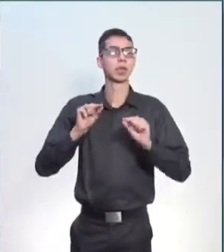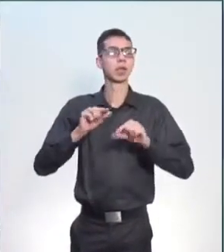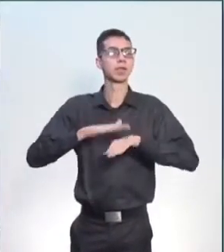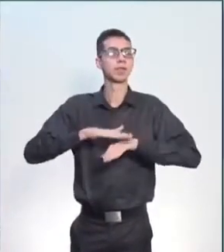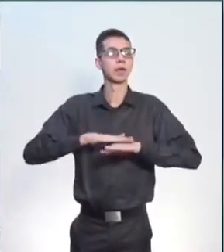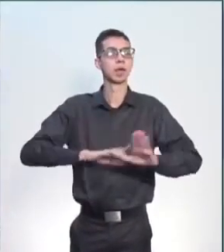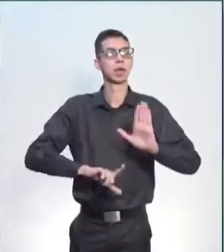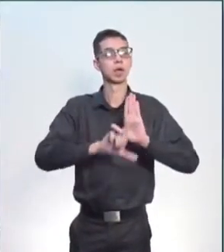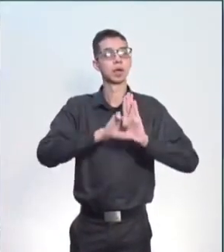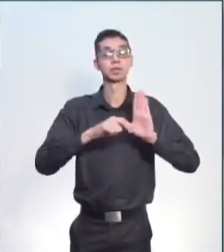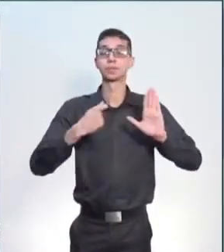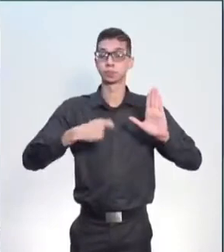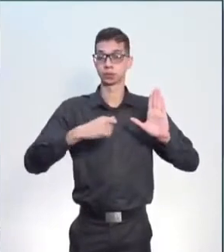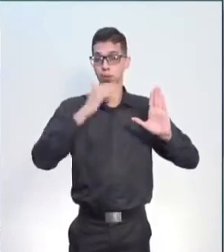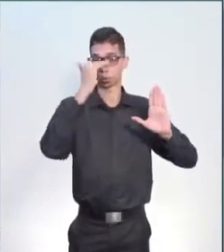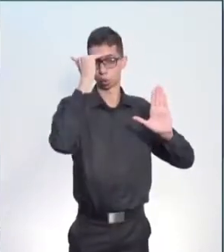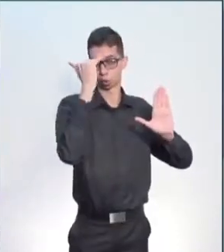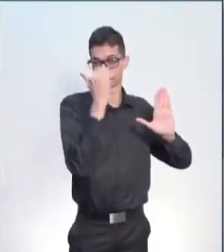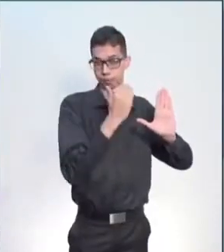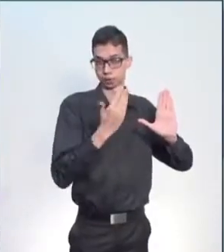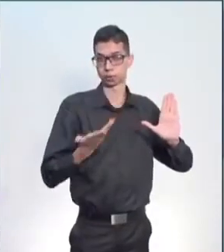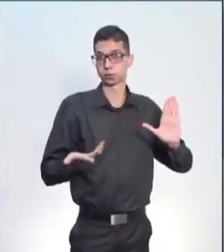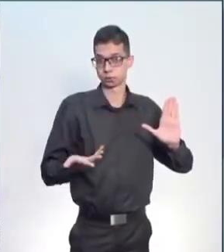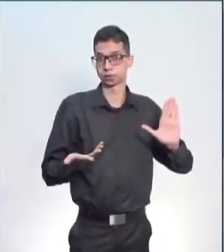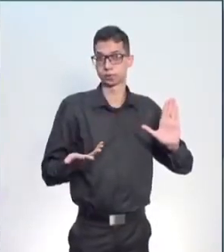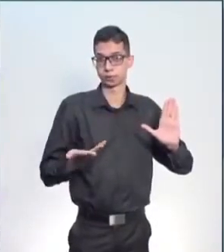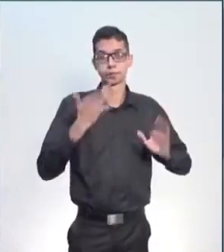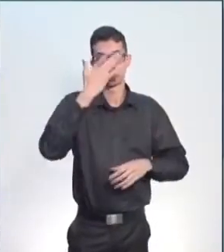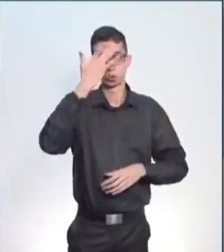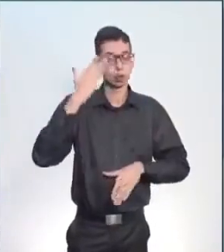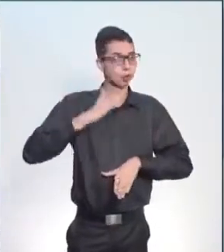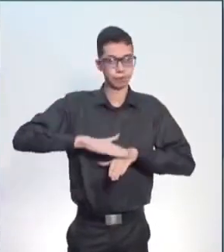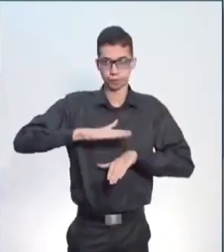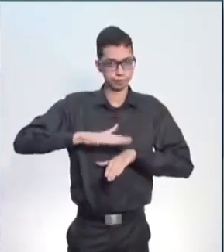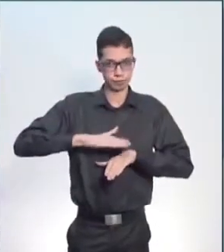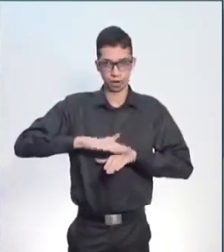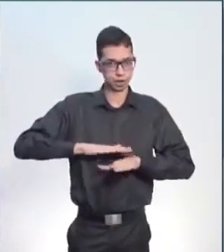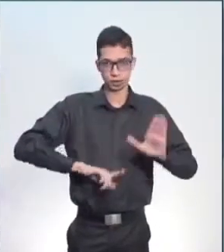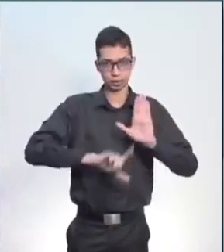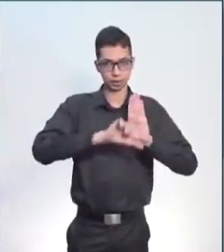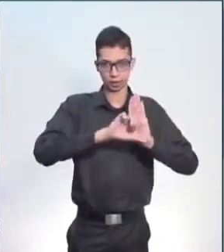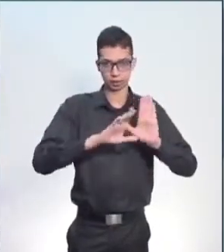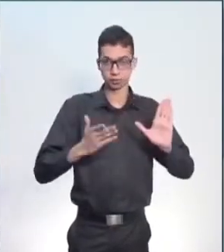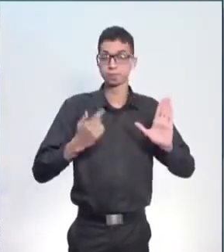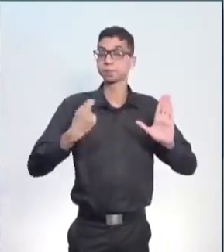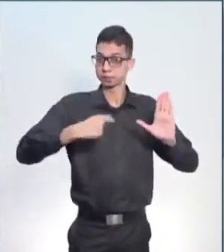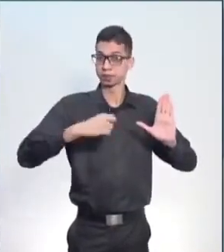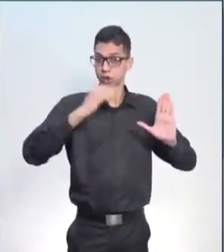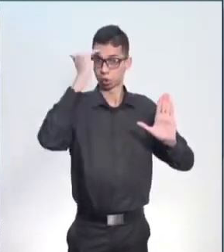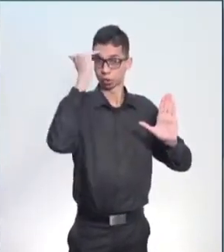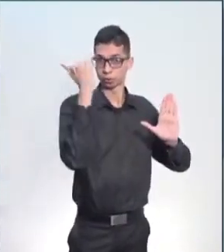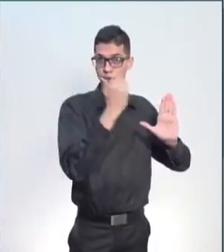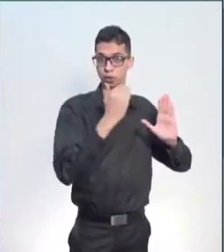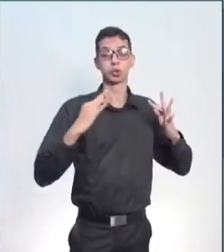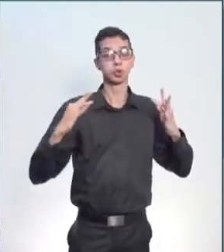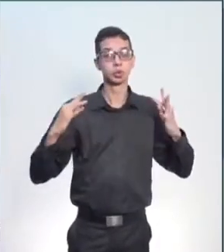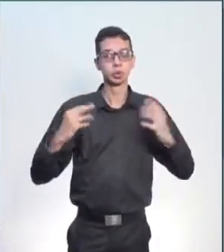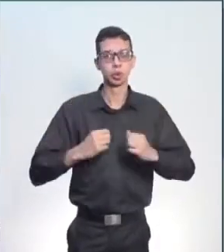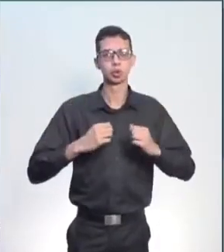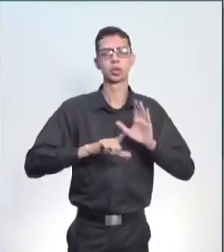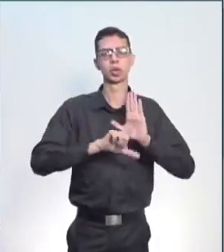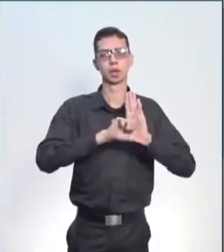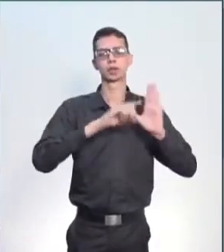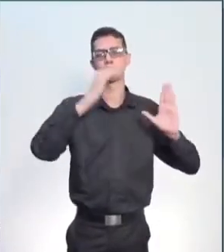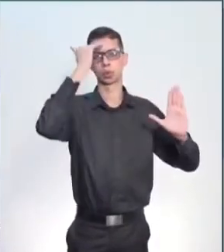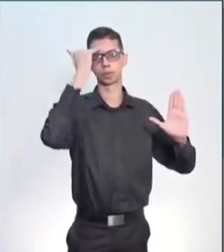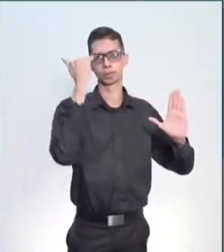se submeter à lei, né? Quem não faz a lei deve se submeter à lei. Então, todos devem se submeter a uma lei. Né? Essa é a